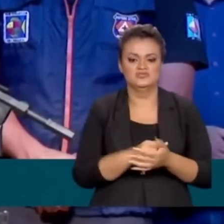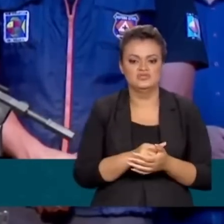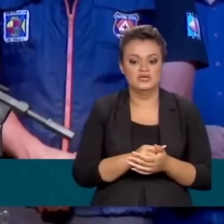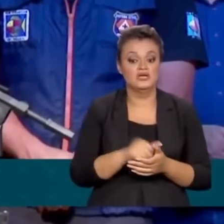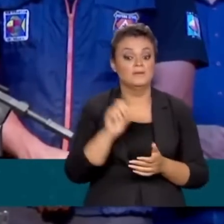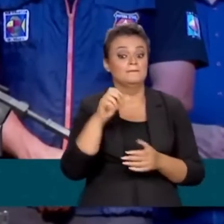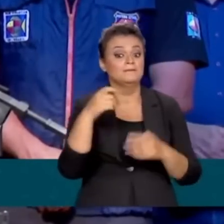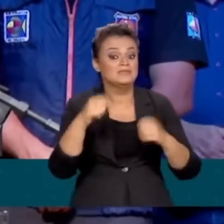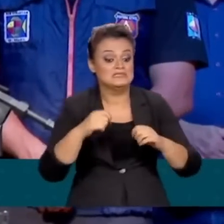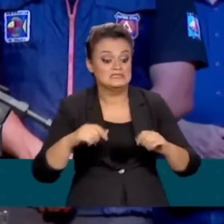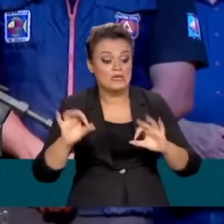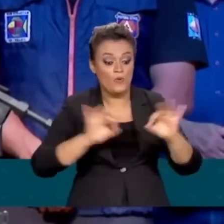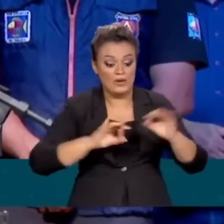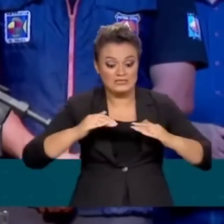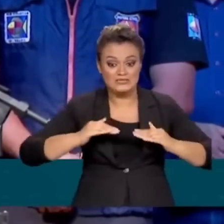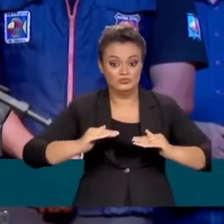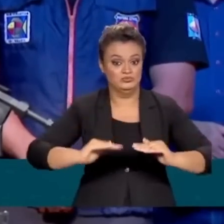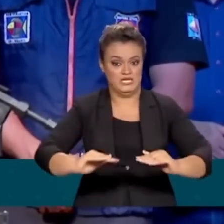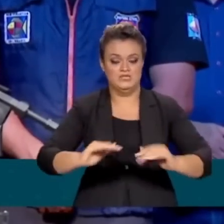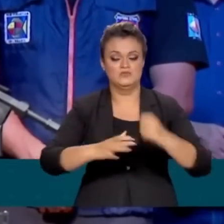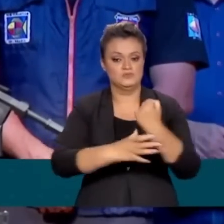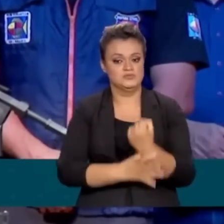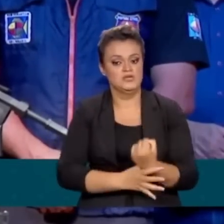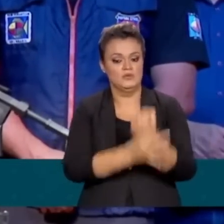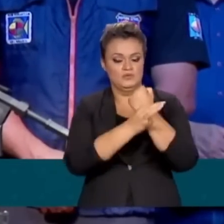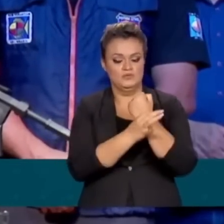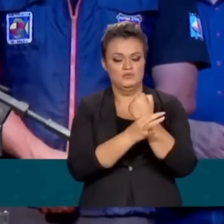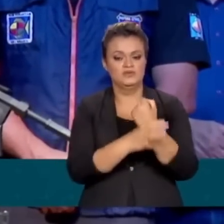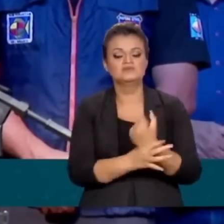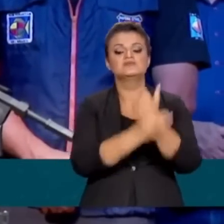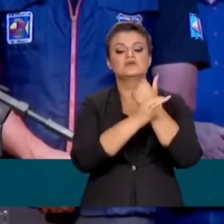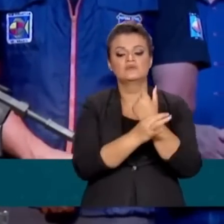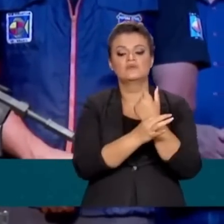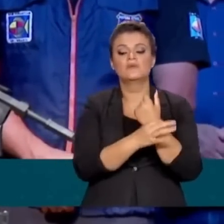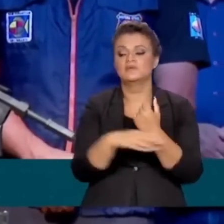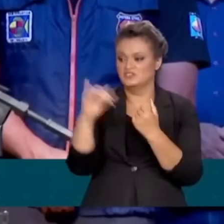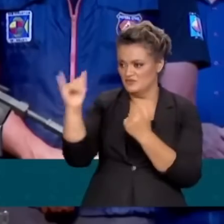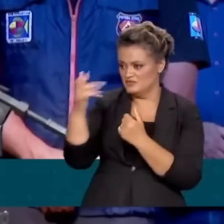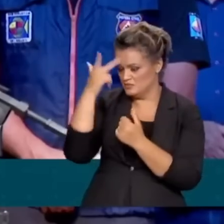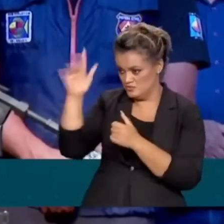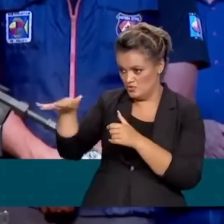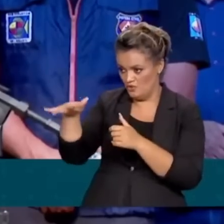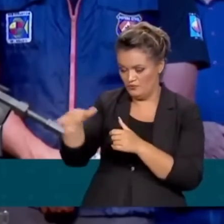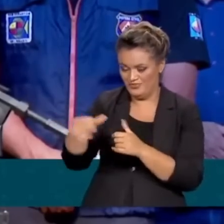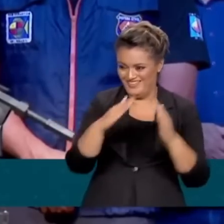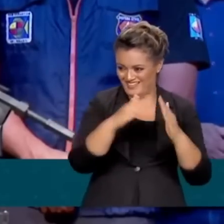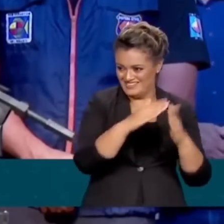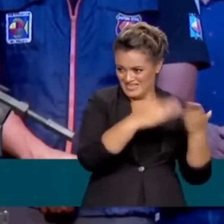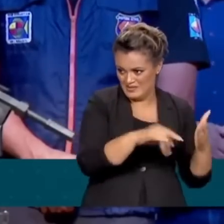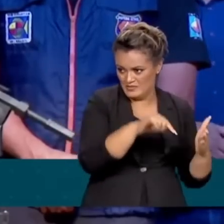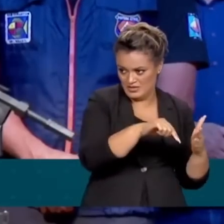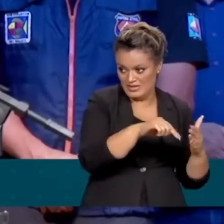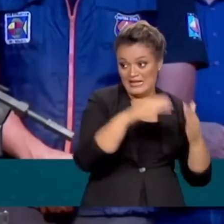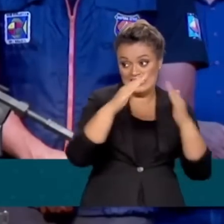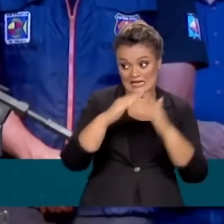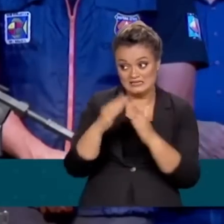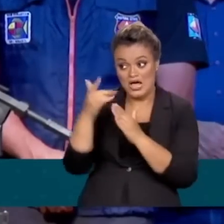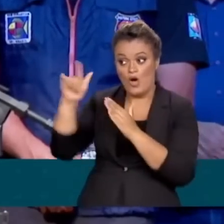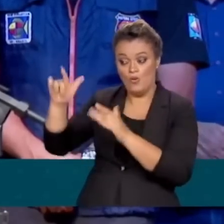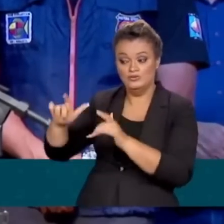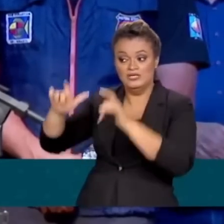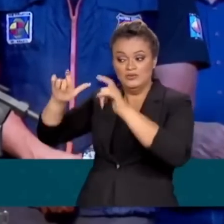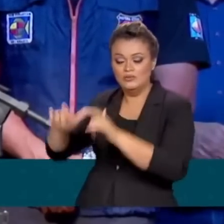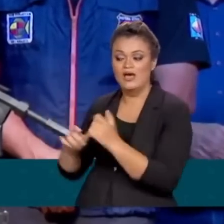só tem que arrumar um terreiro mas seguro para que a gente possa ter para pessoas vocês vão voltar a ter